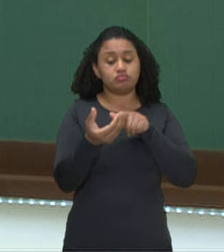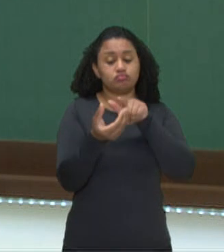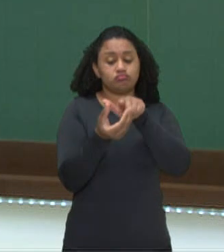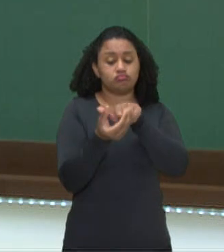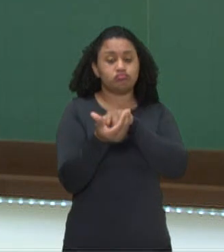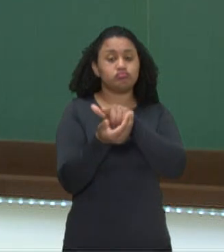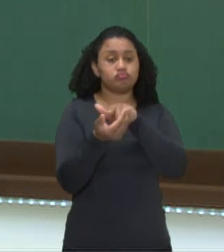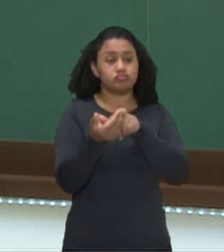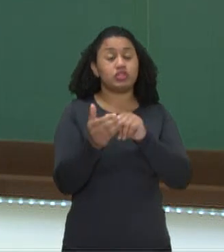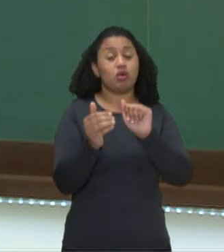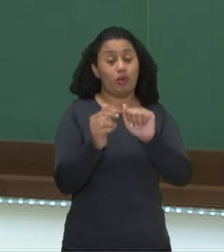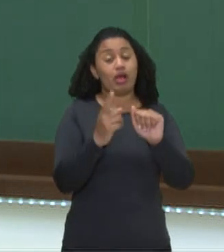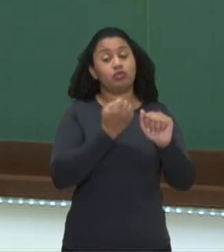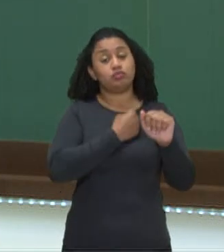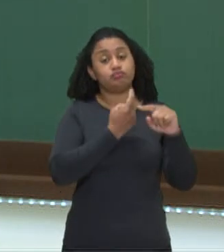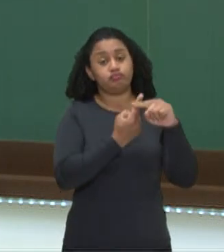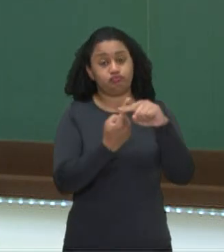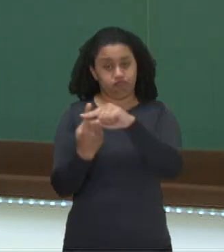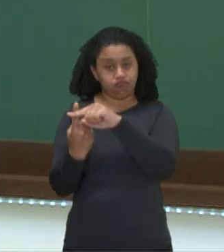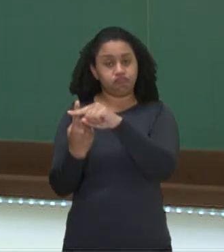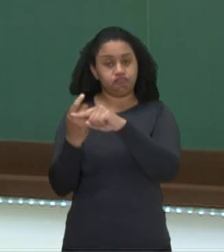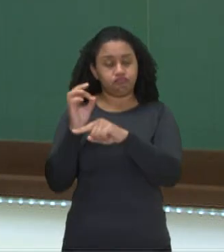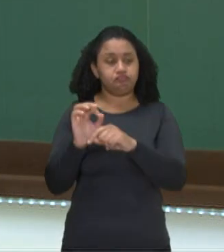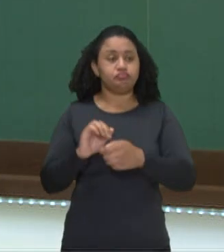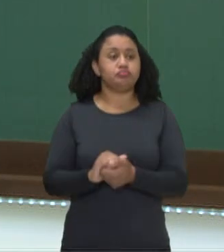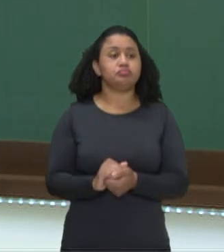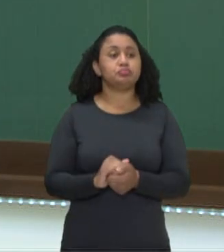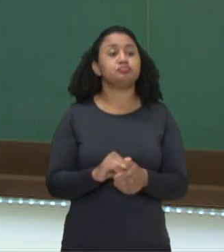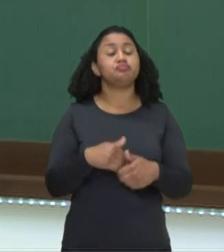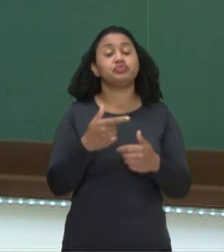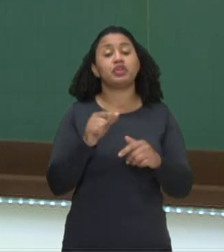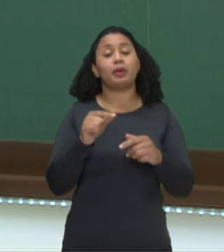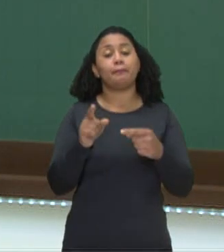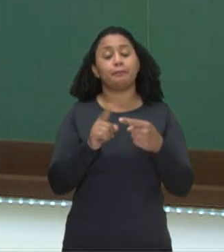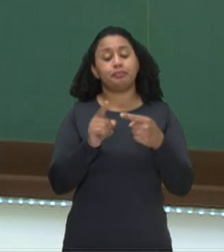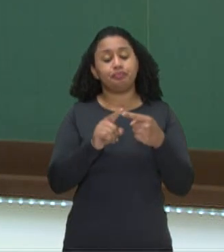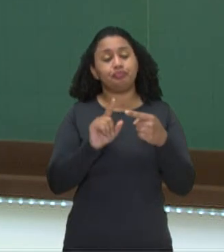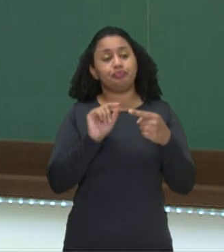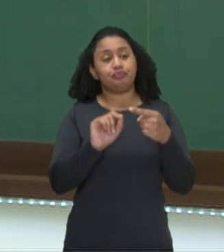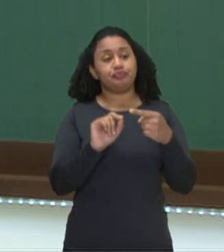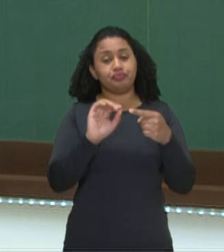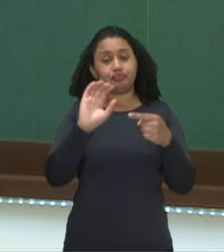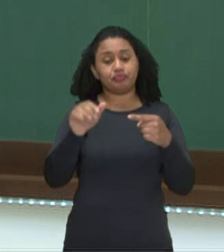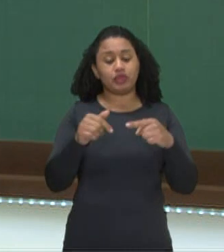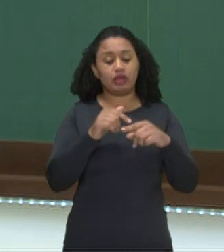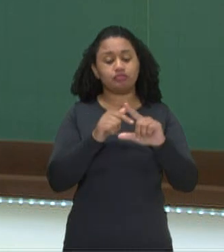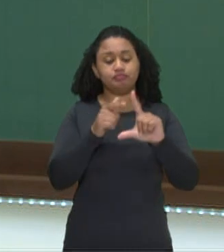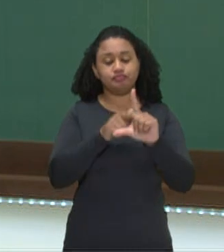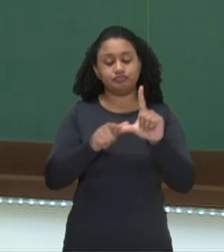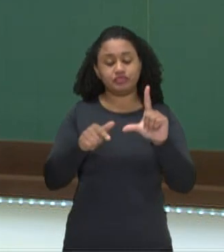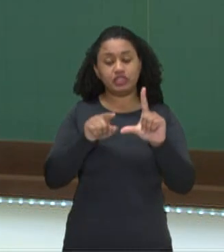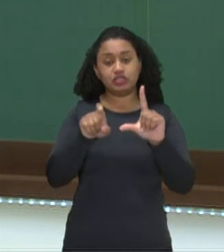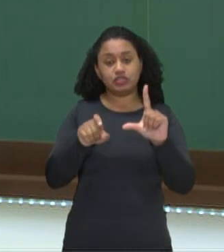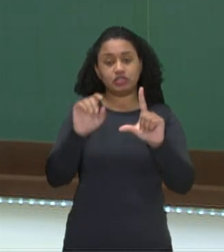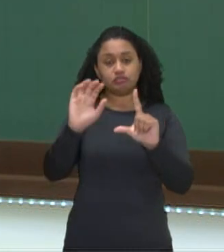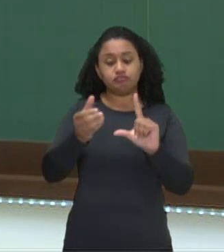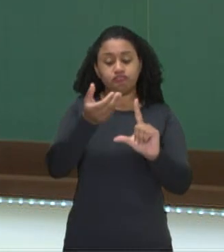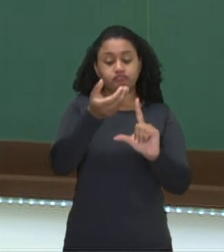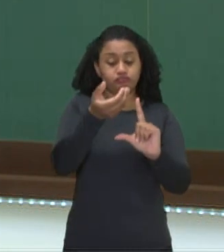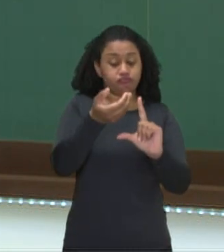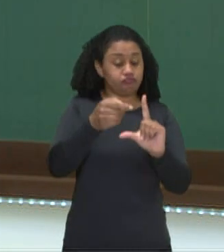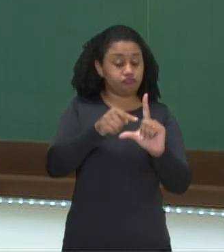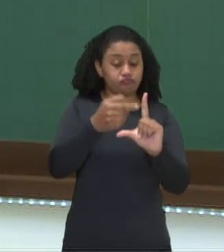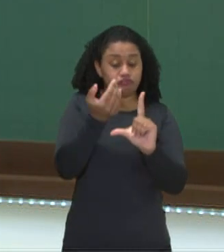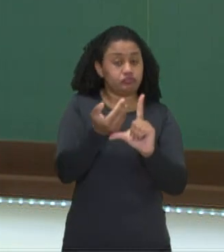seja, o meu A é positivo, meu A é maior do que zero. Primeira situação, não encosta no eixo do x. Por que que não